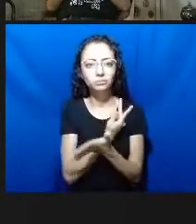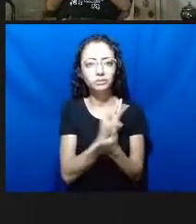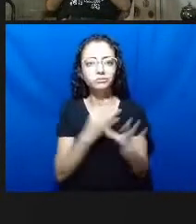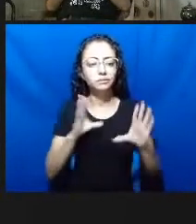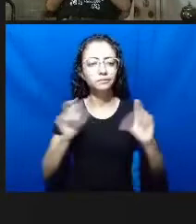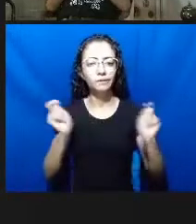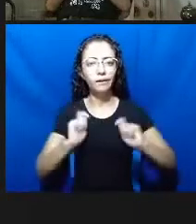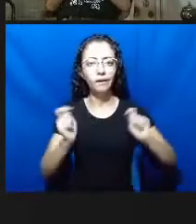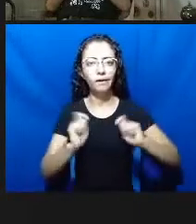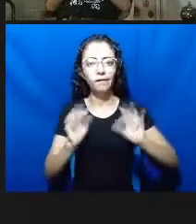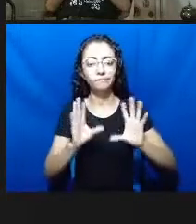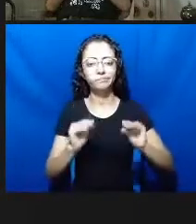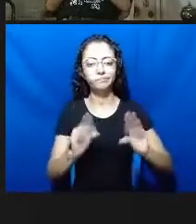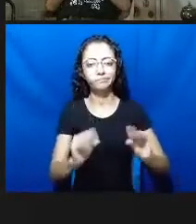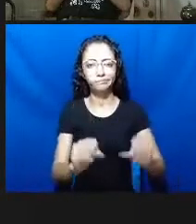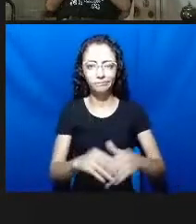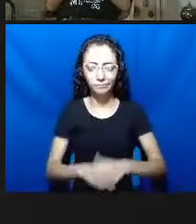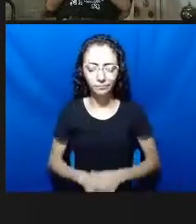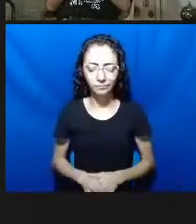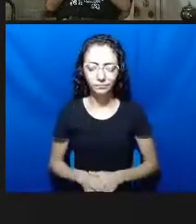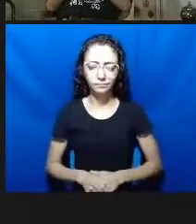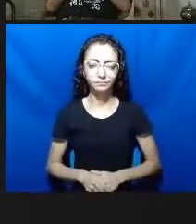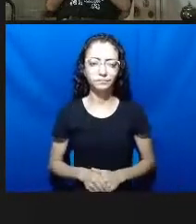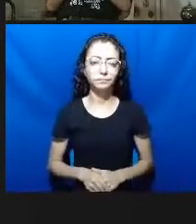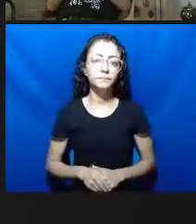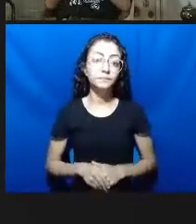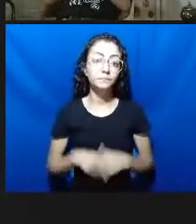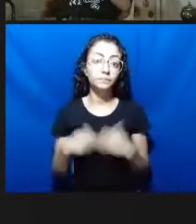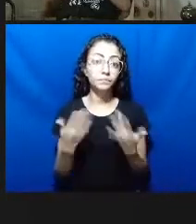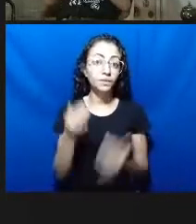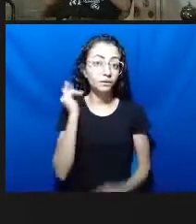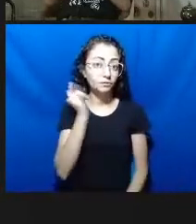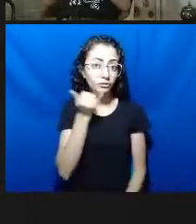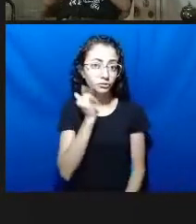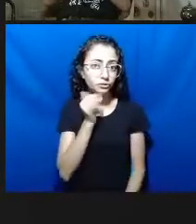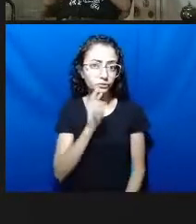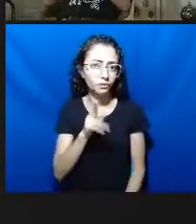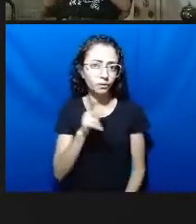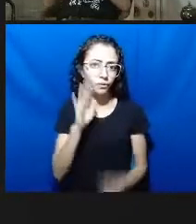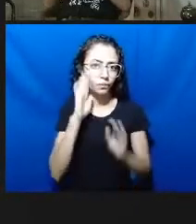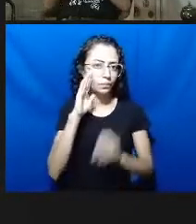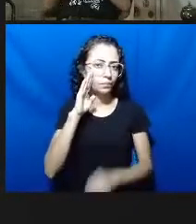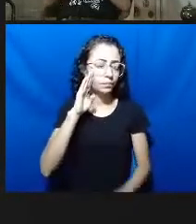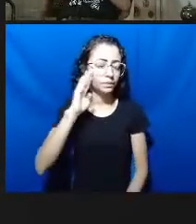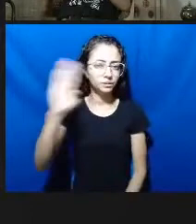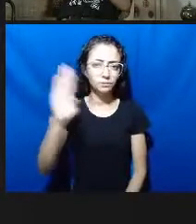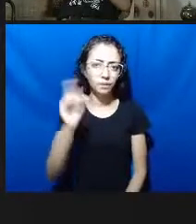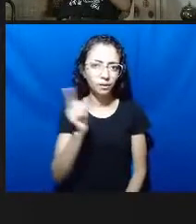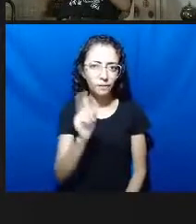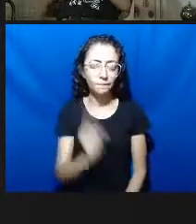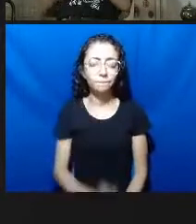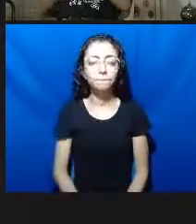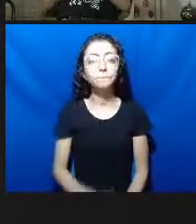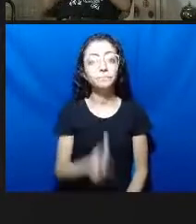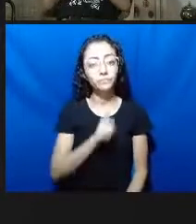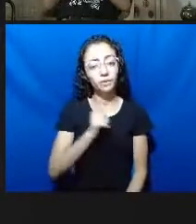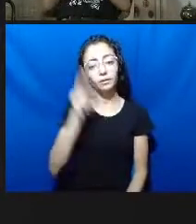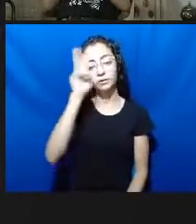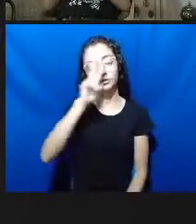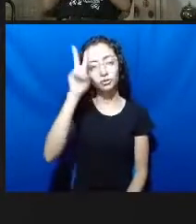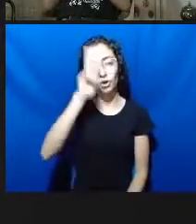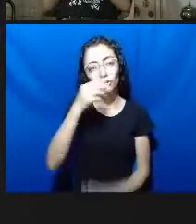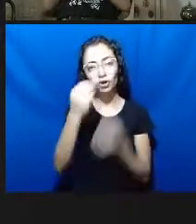Um boato que ri dos outros boatos. Quer dizer, a narrativa não é a questão, né? Embora haja uma história dessa situação,